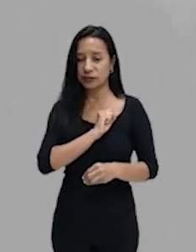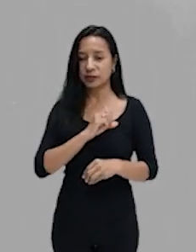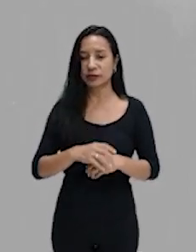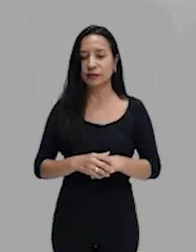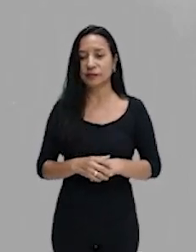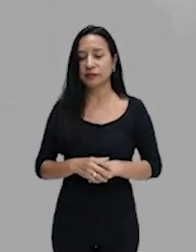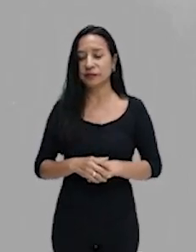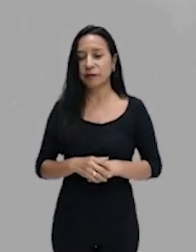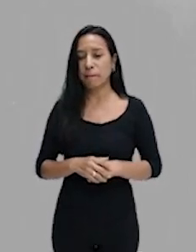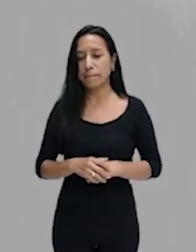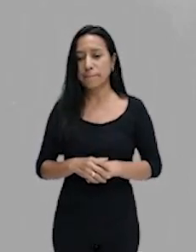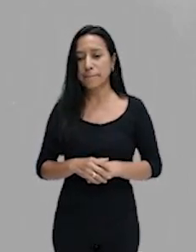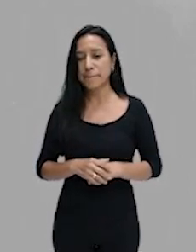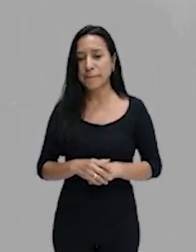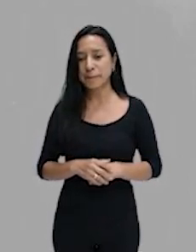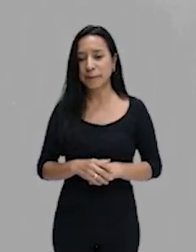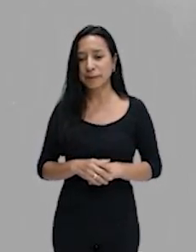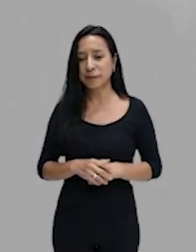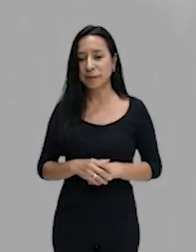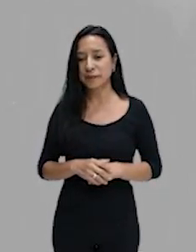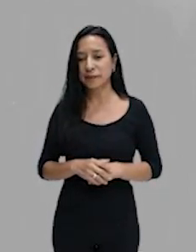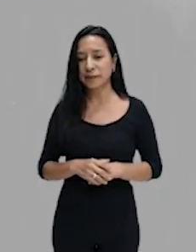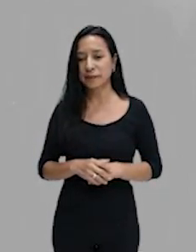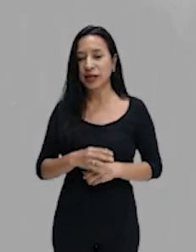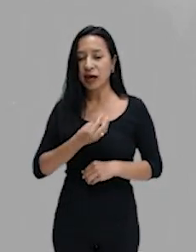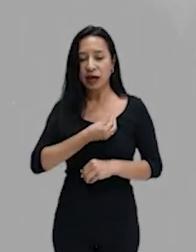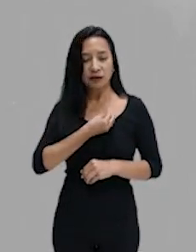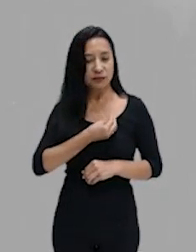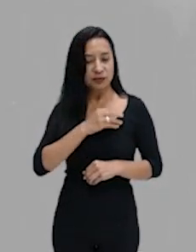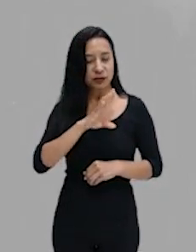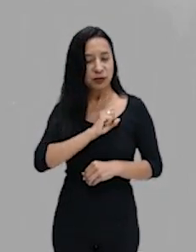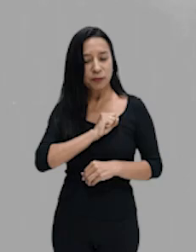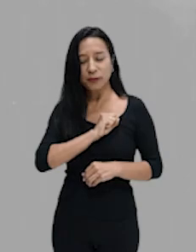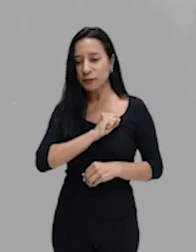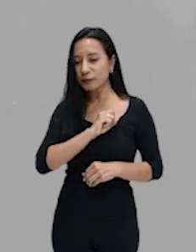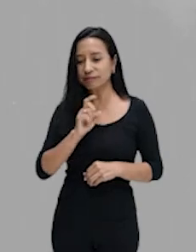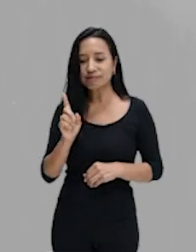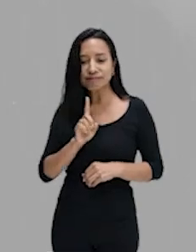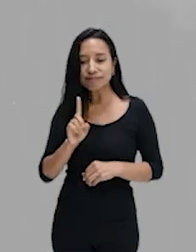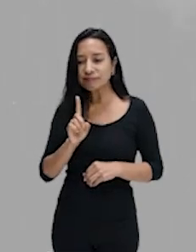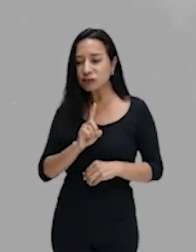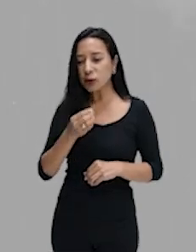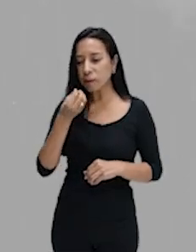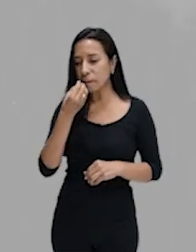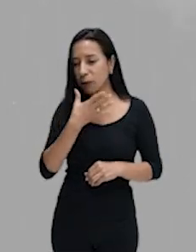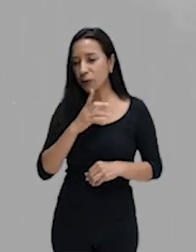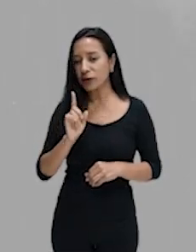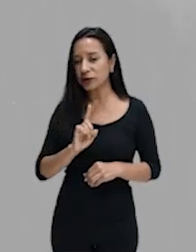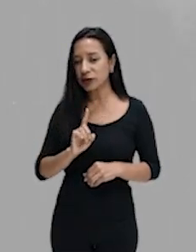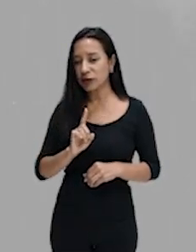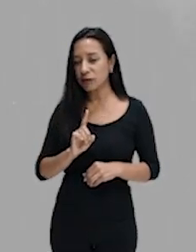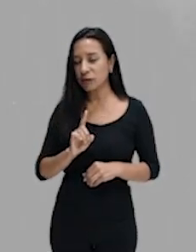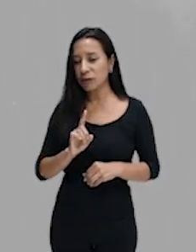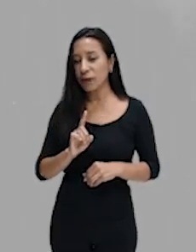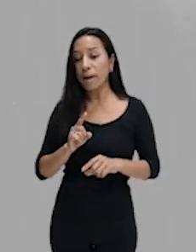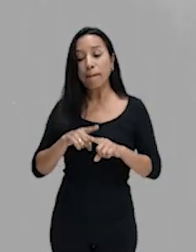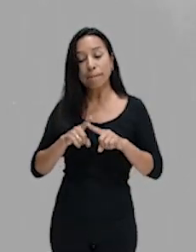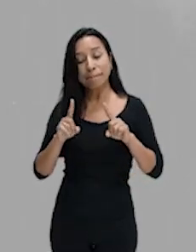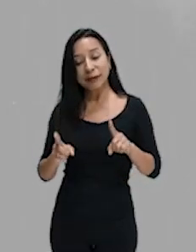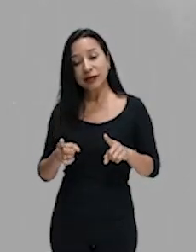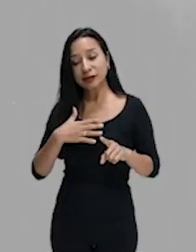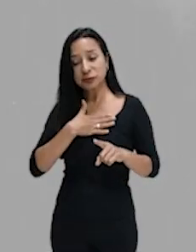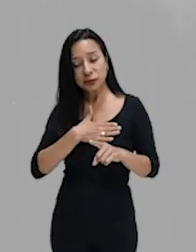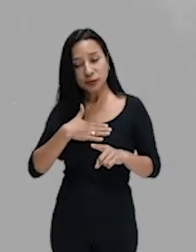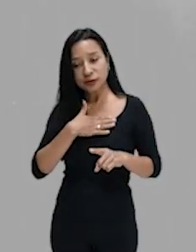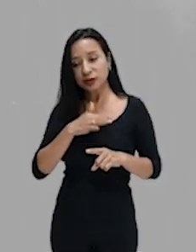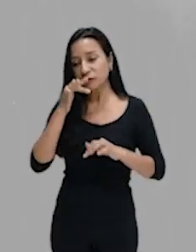flores, embora a coisa que Frida mais amava depois de pintar eram as flores, né? Ela gostava de cores vivas, de muitas flores de